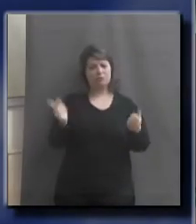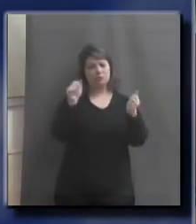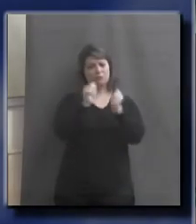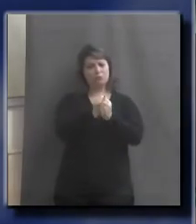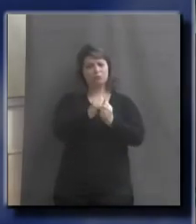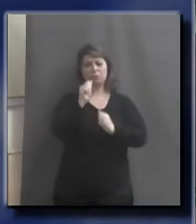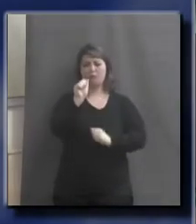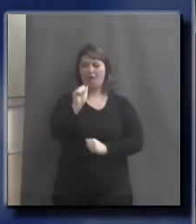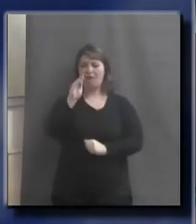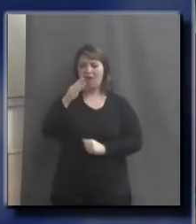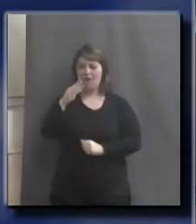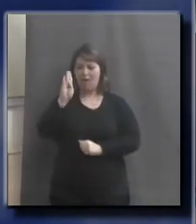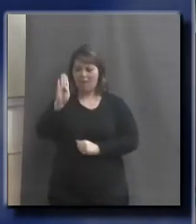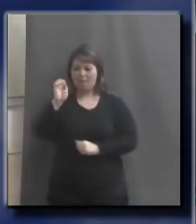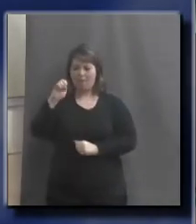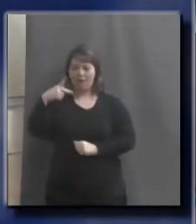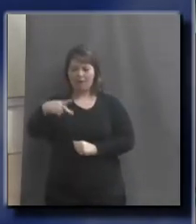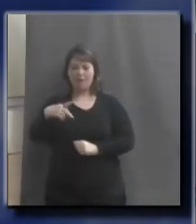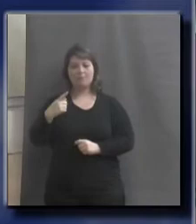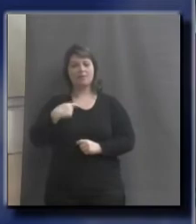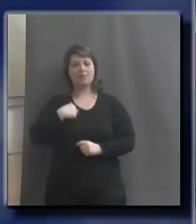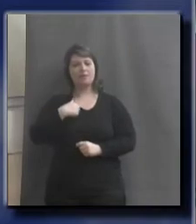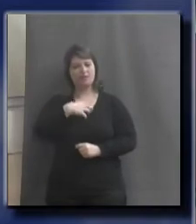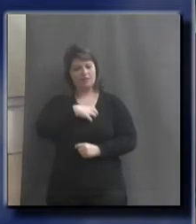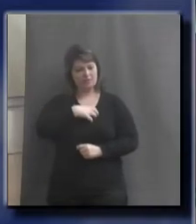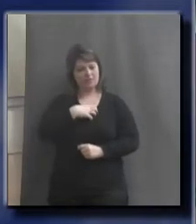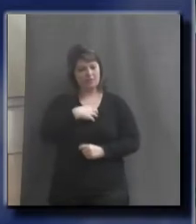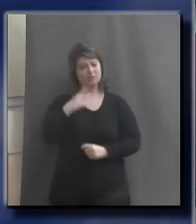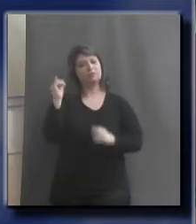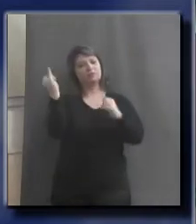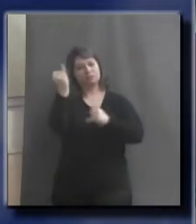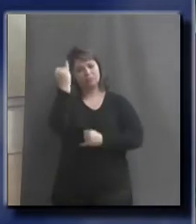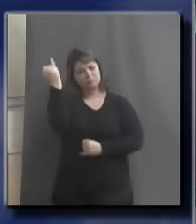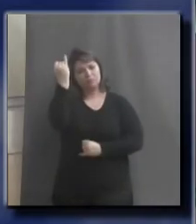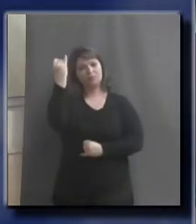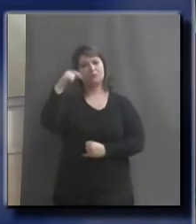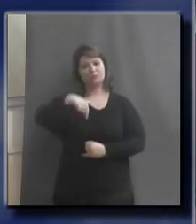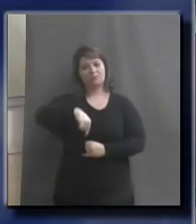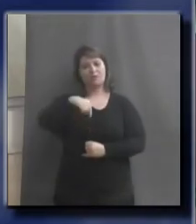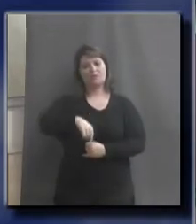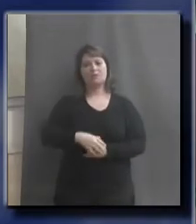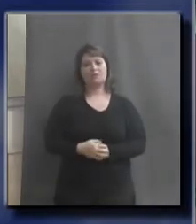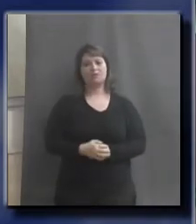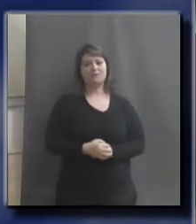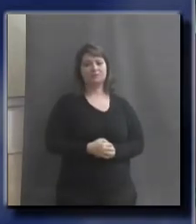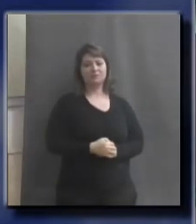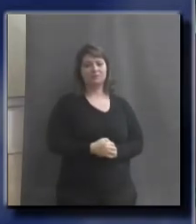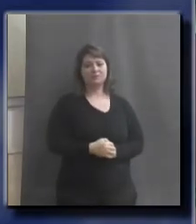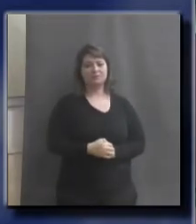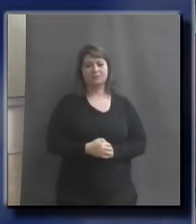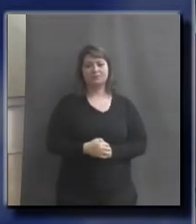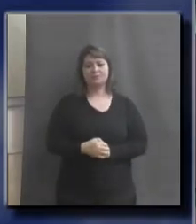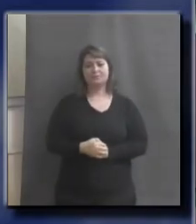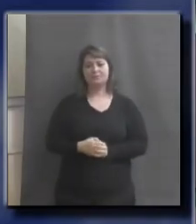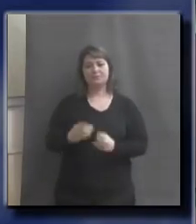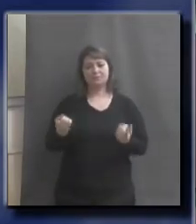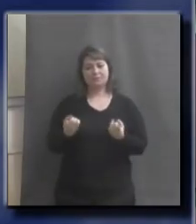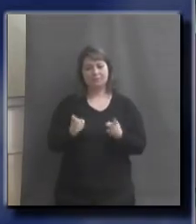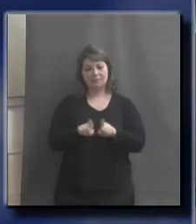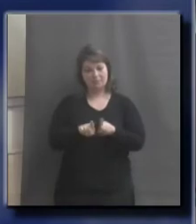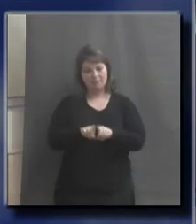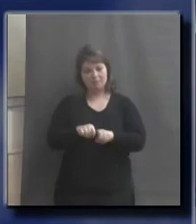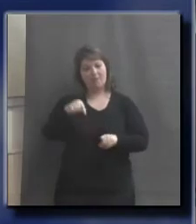com a ABEP e essas construções tem sido muito importante para a gente nesse momento. Então, participar,